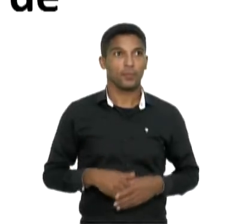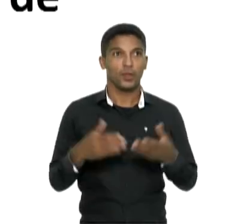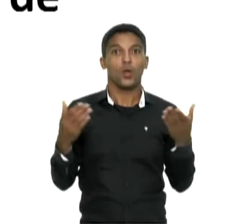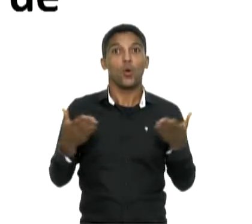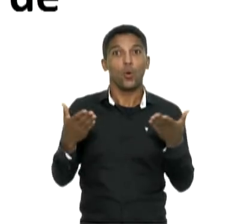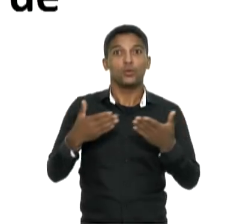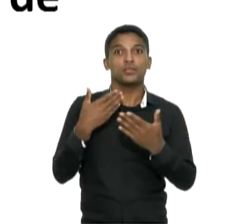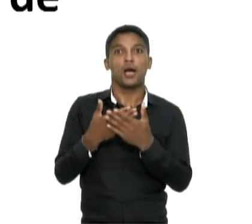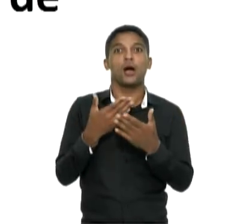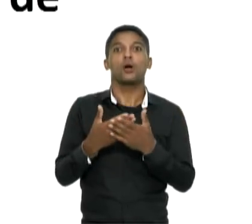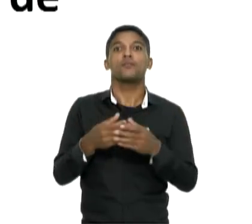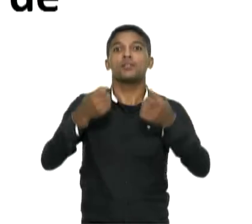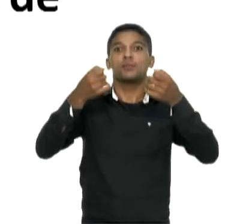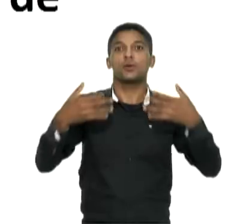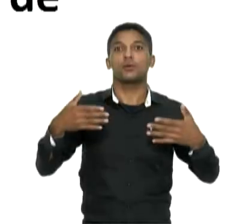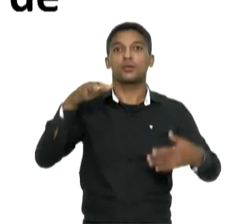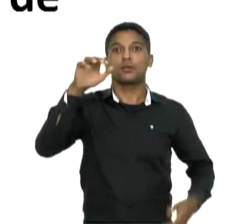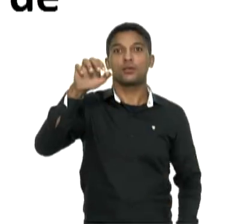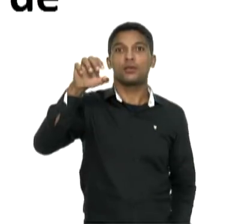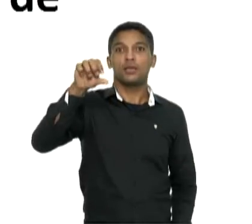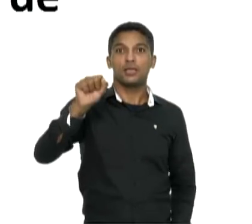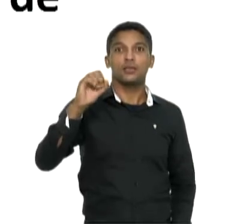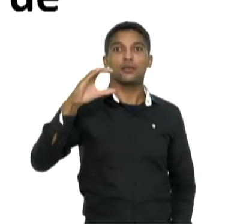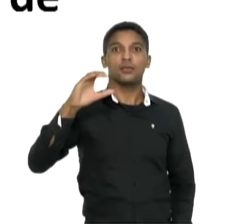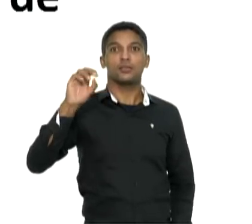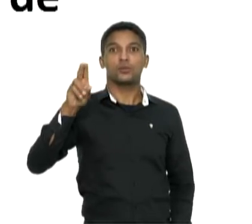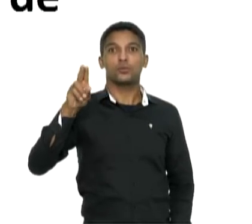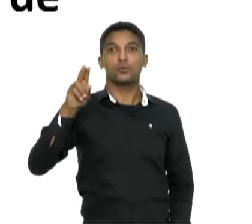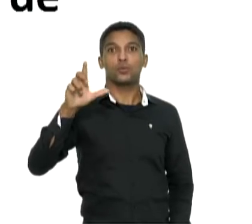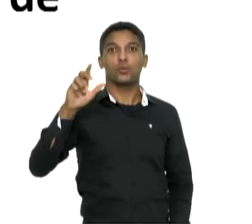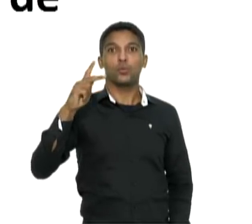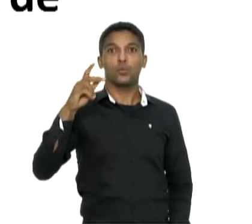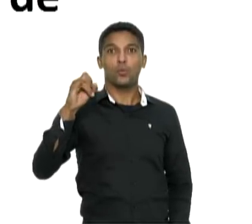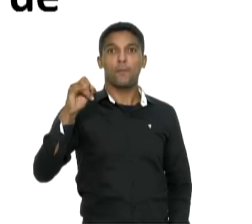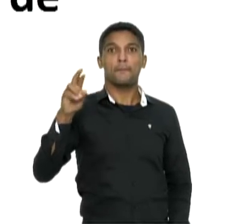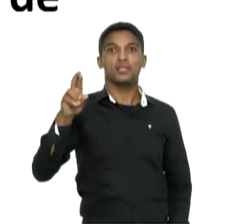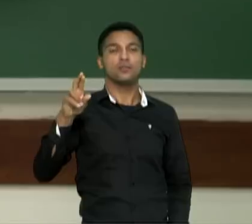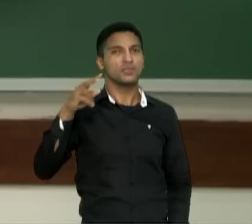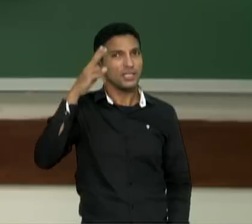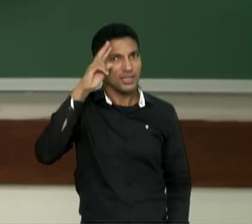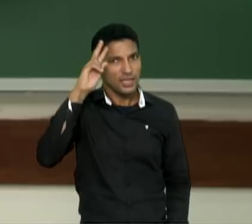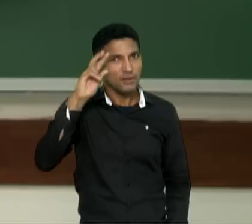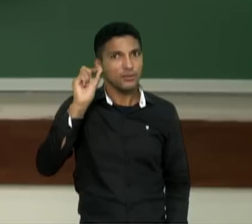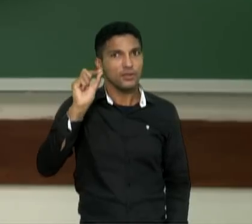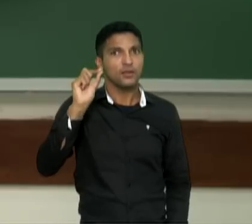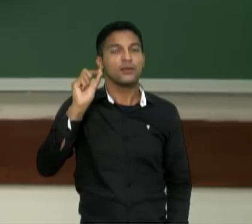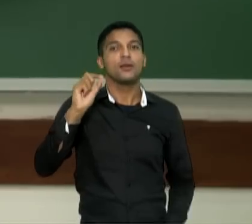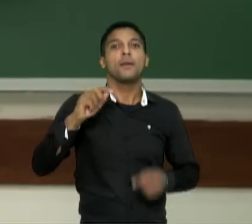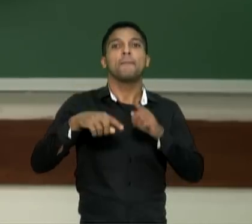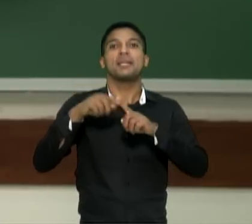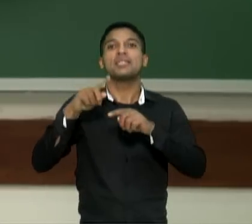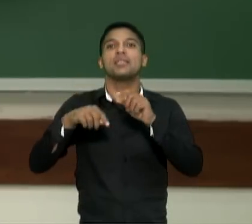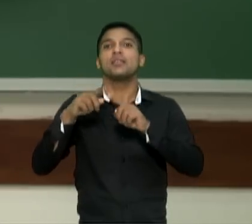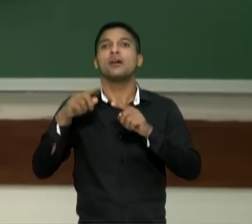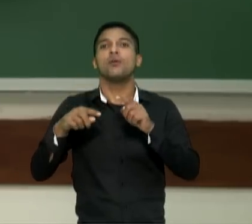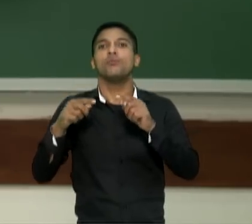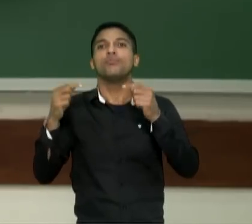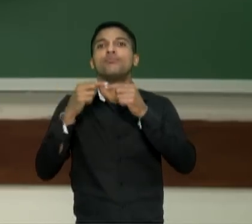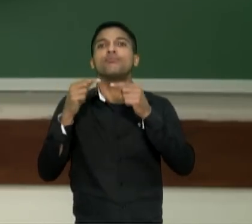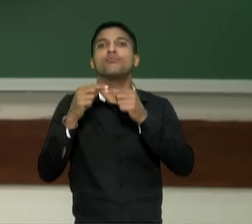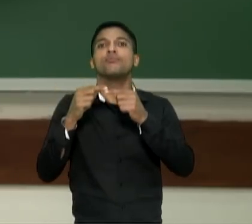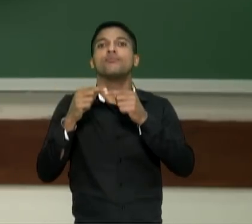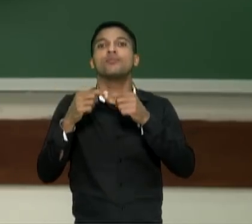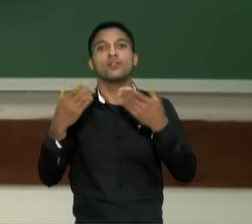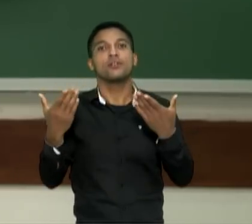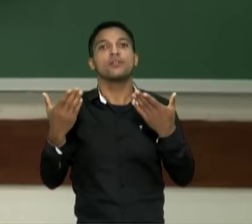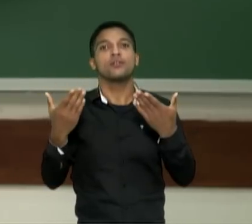esculpir novamente, né? Vamos relembrar o que é esculpir e a que materiais isso está relacionado. Adicionar